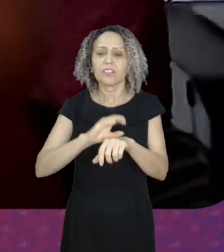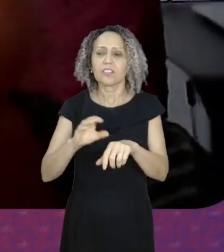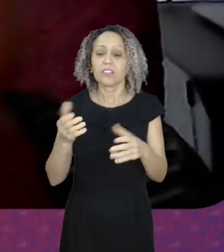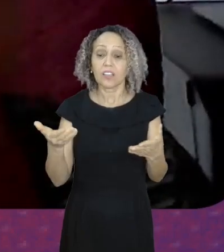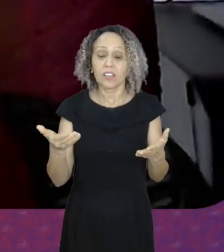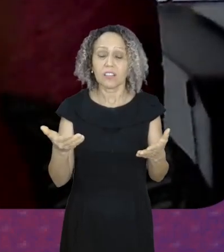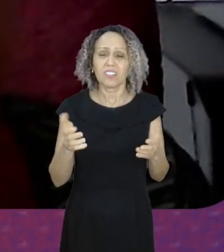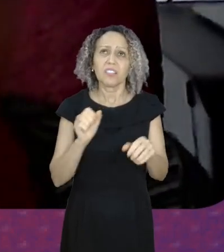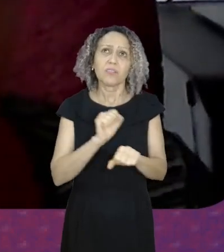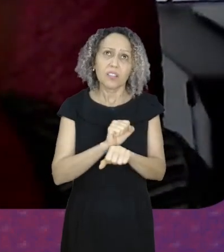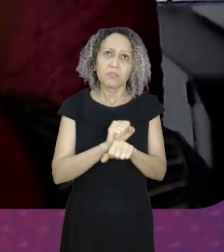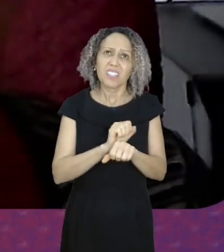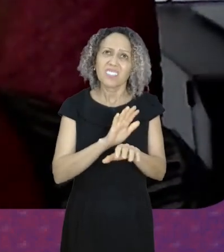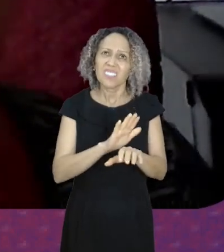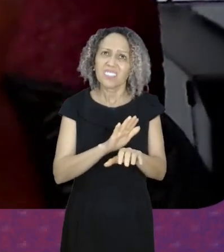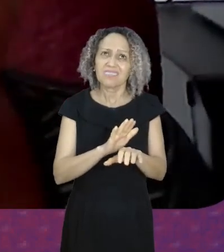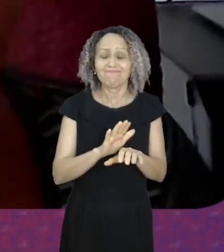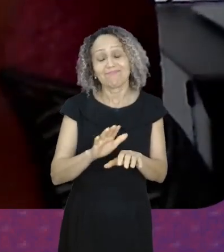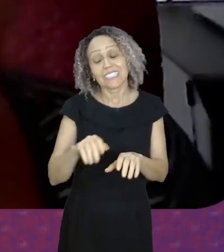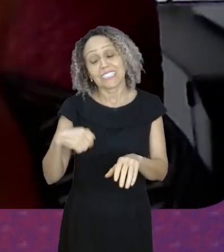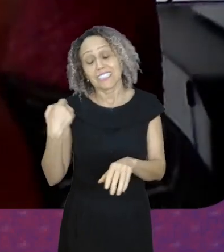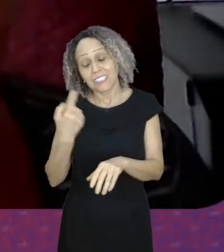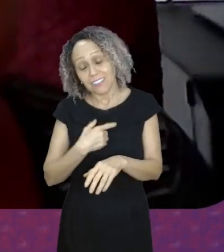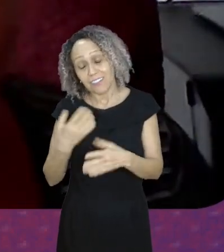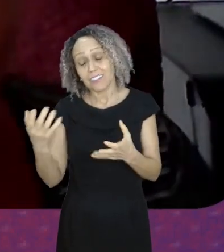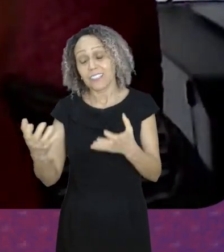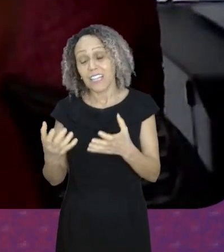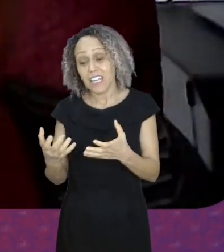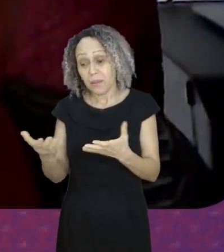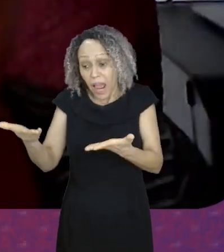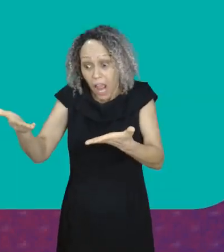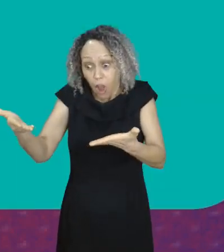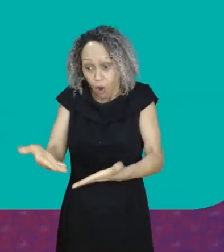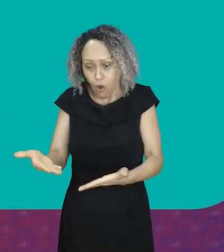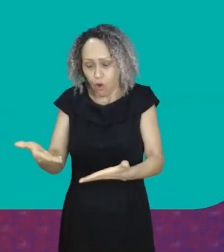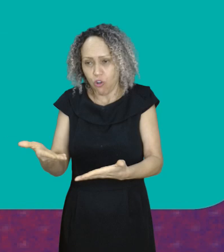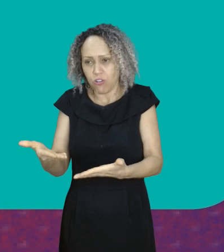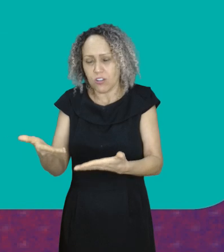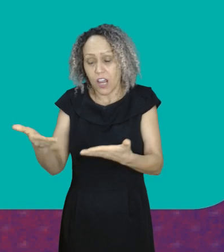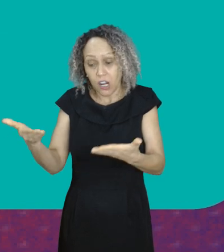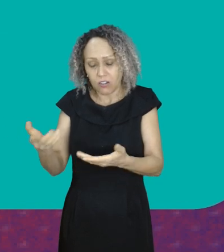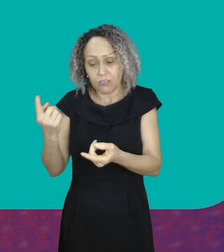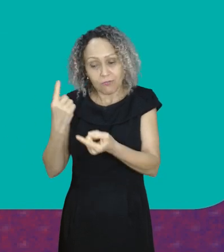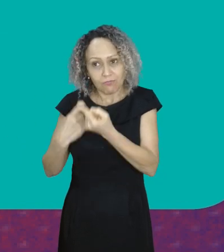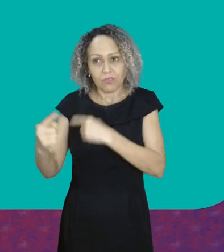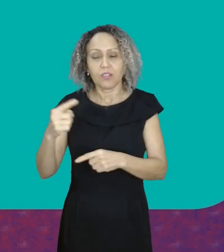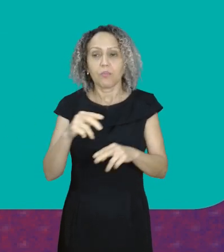e agora. Justamente por isso, a Lei